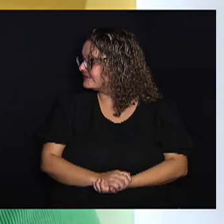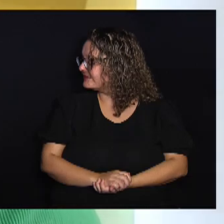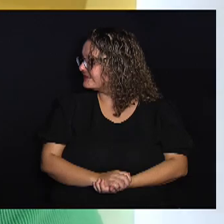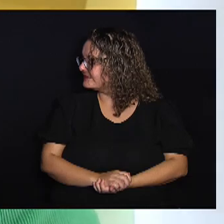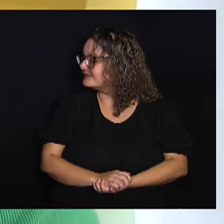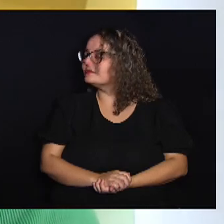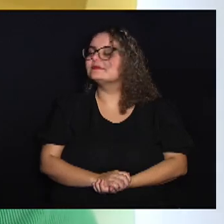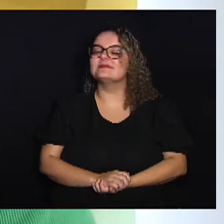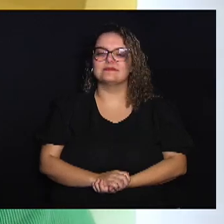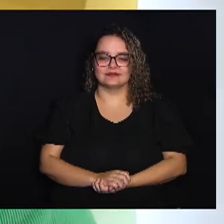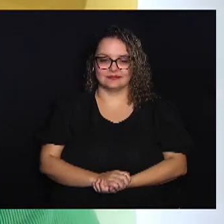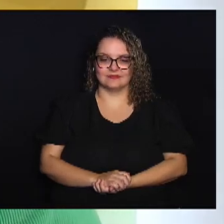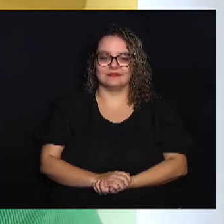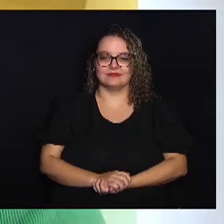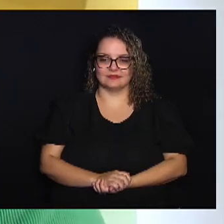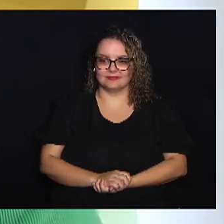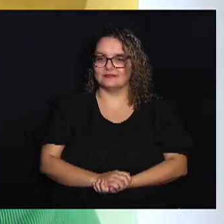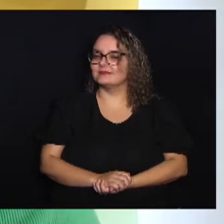vocês. É o